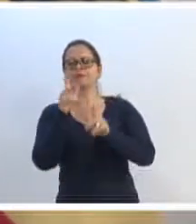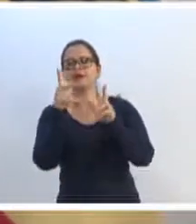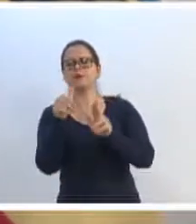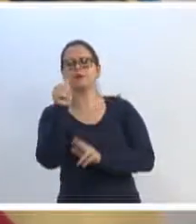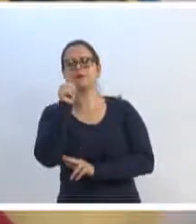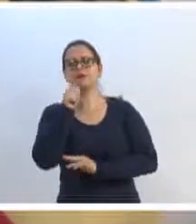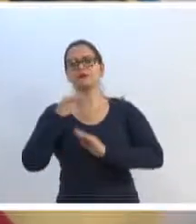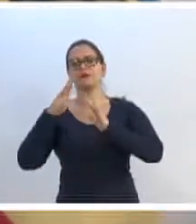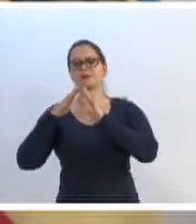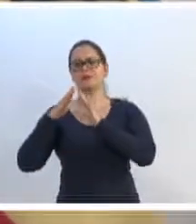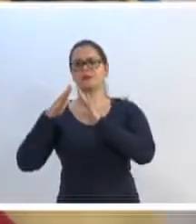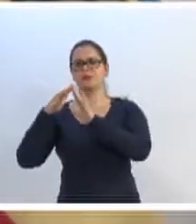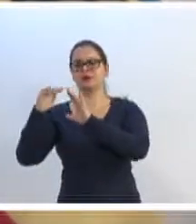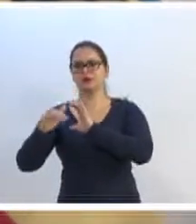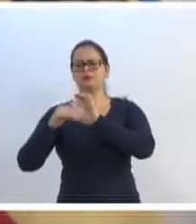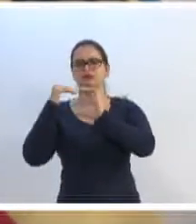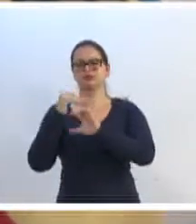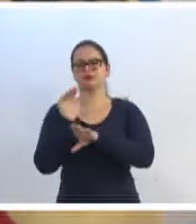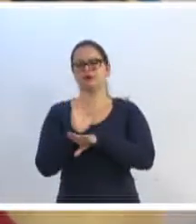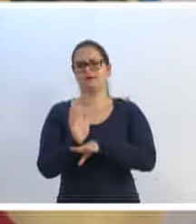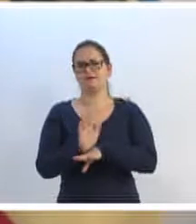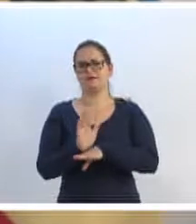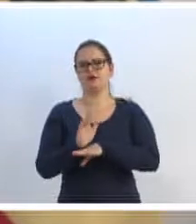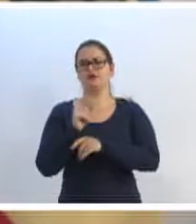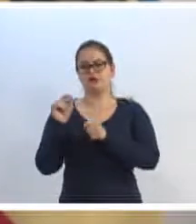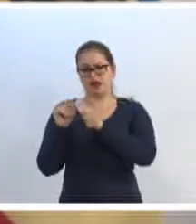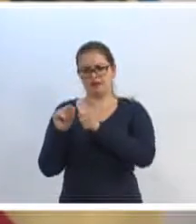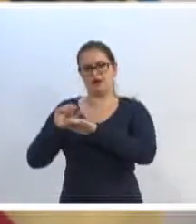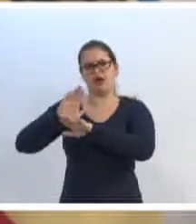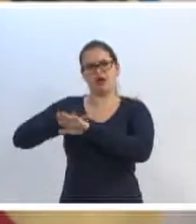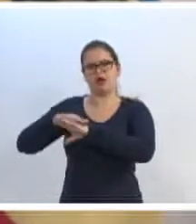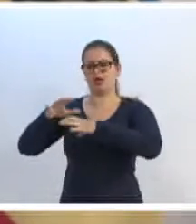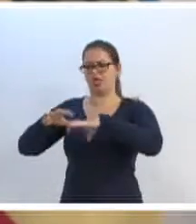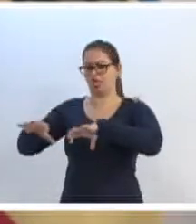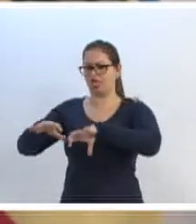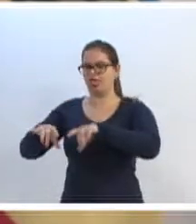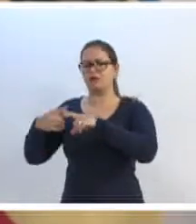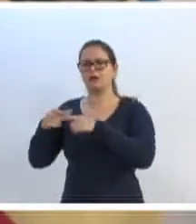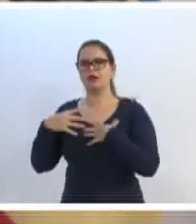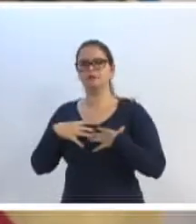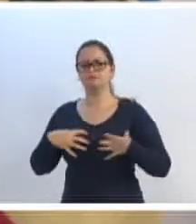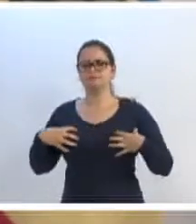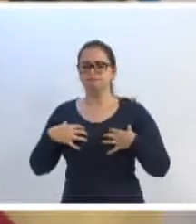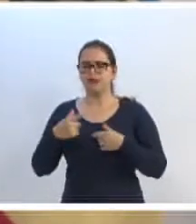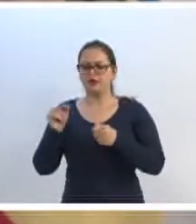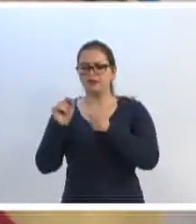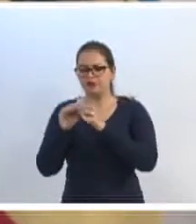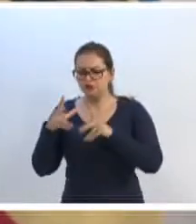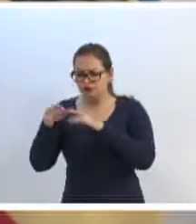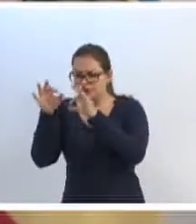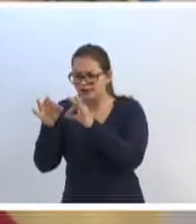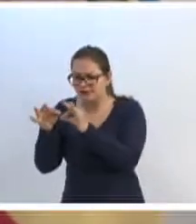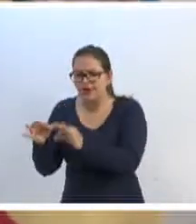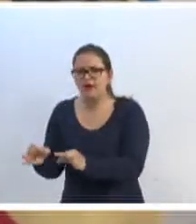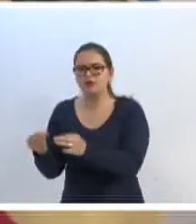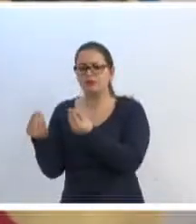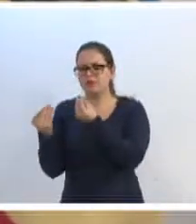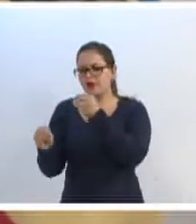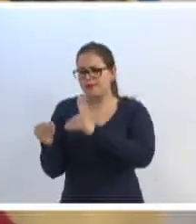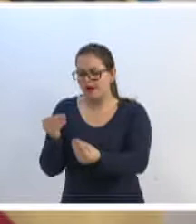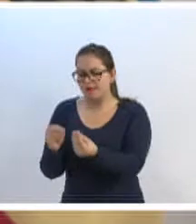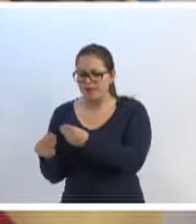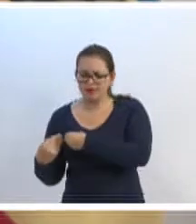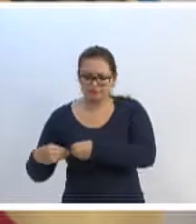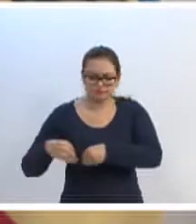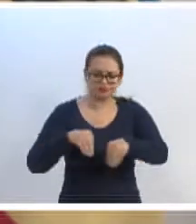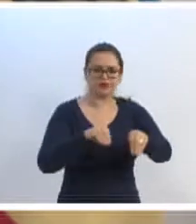essa pessoa que me enviou, que faz a separação e que se sentiu frustrada porque pensa, eu vou lá, faço tudo certinho para colocar, para ter destinação, e